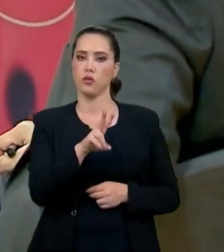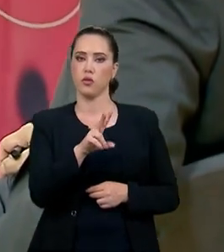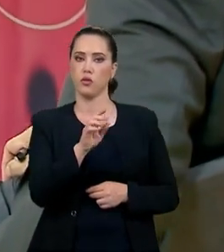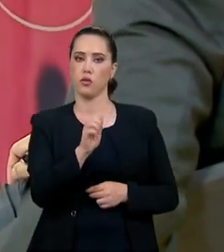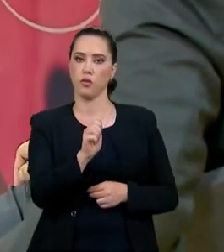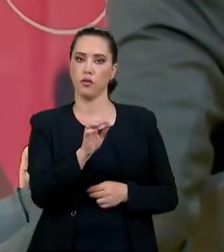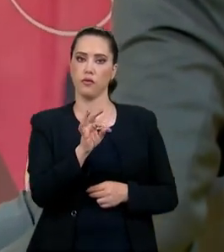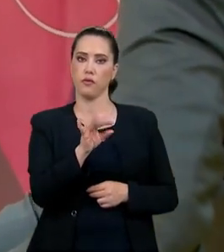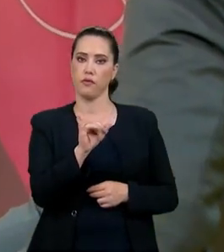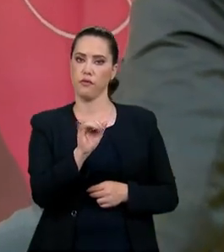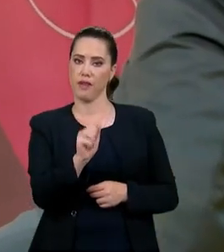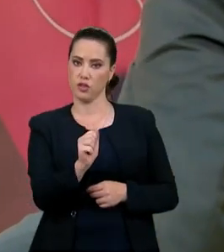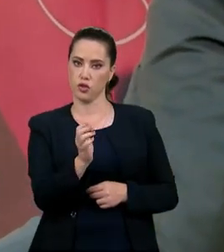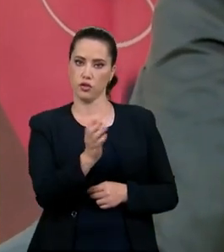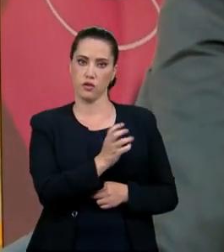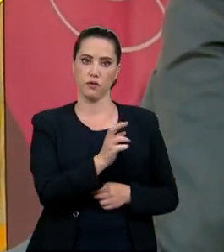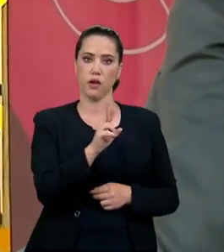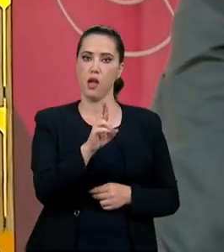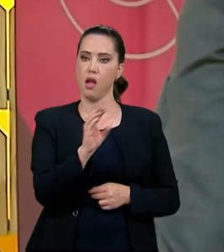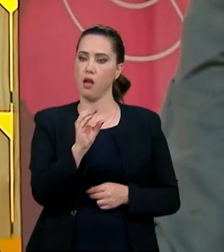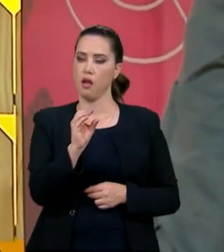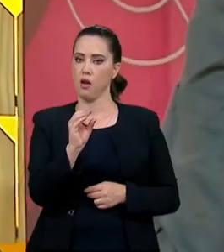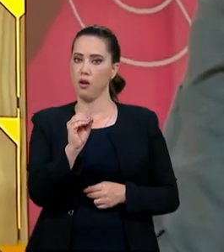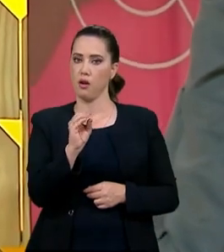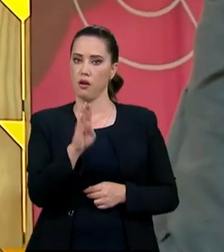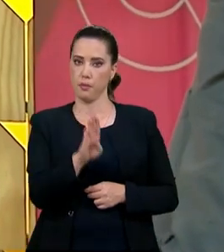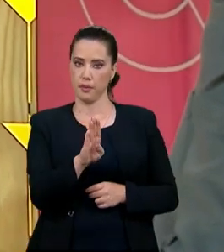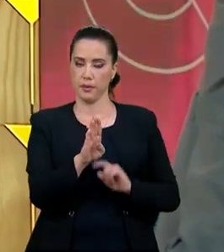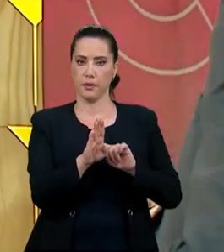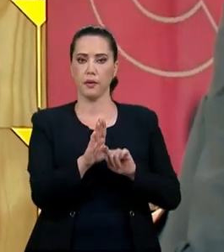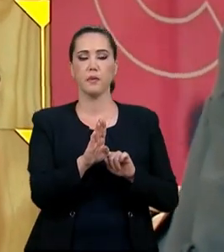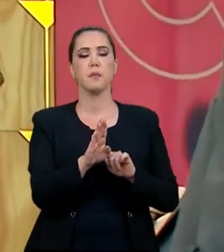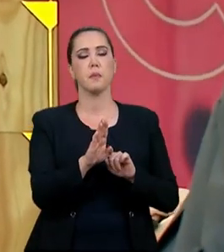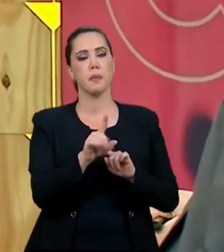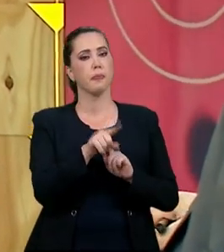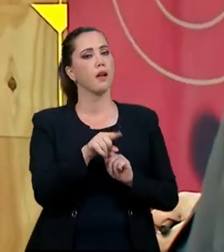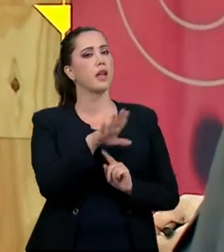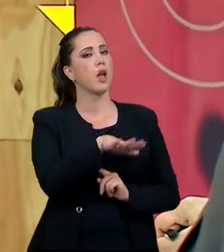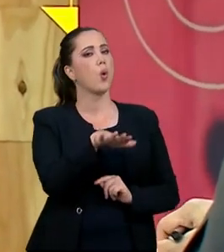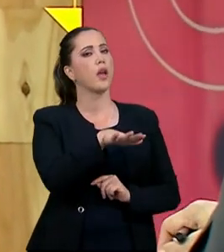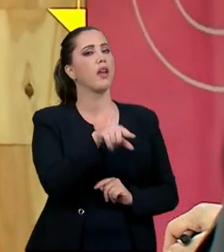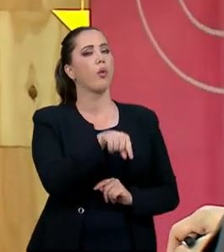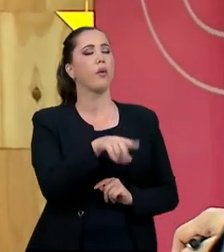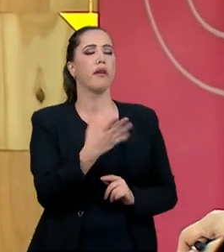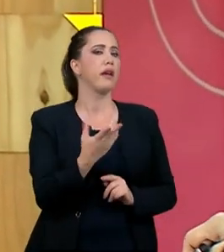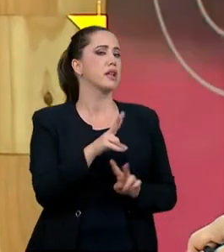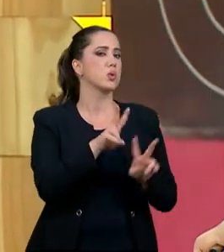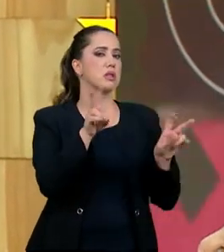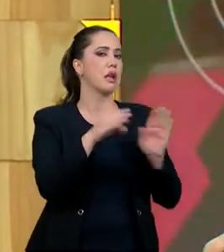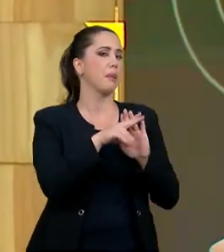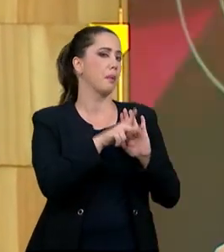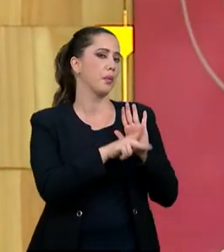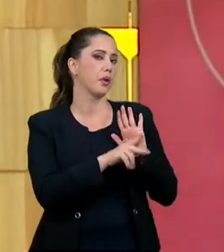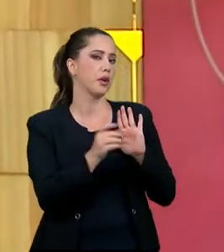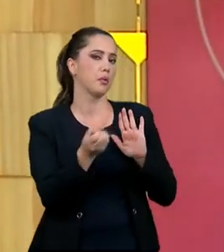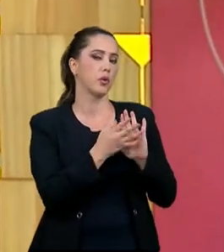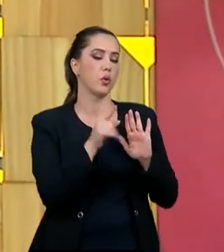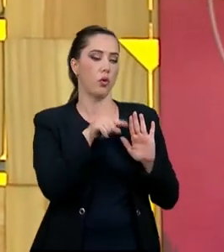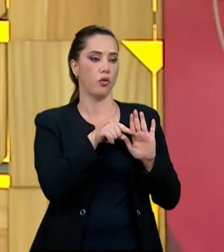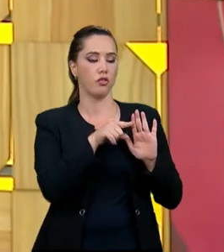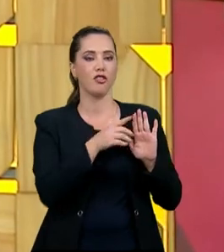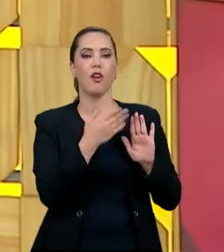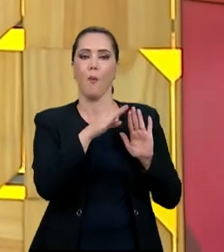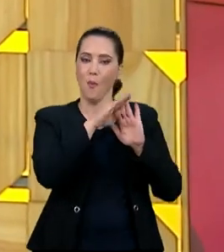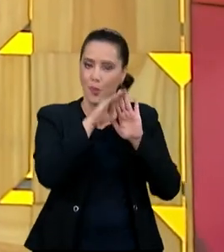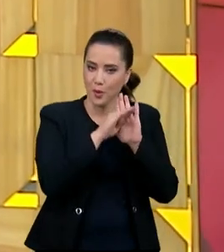da Secretaria, lá do Ministério da Economia, e o Inovativa Hub é um processo de aceleração de startups, a gente traz aí